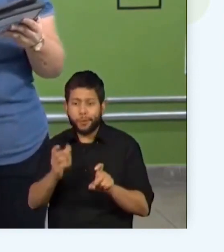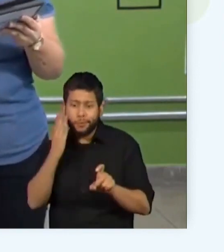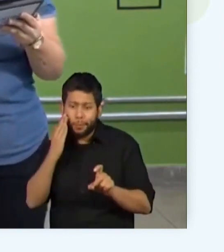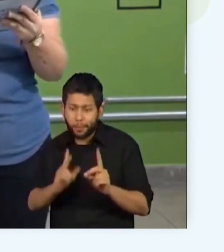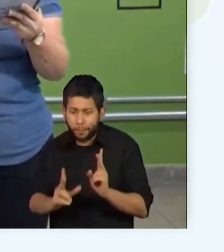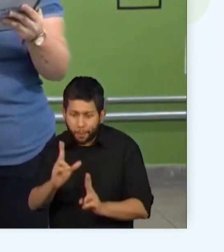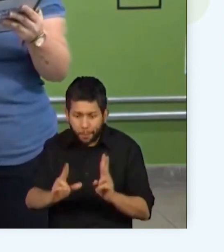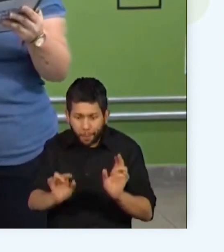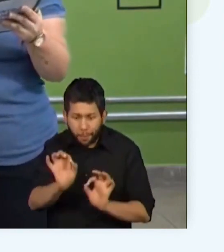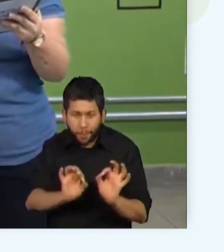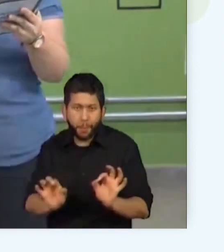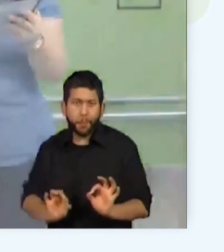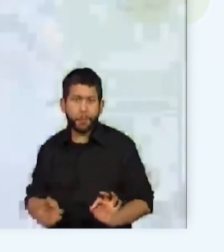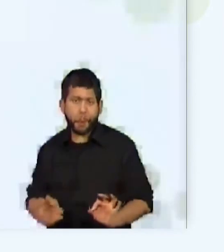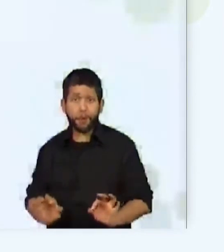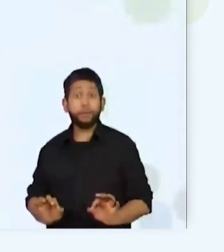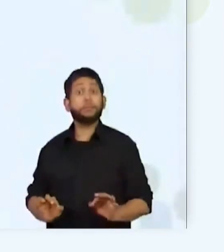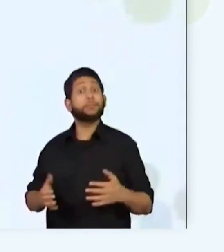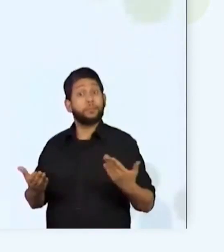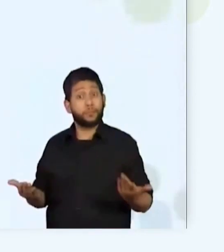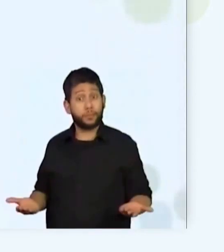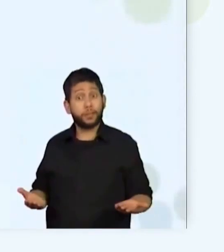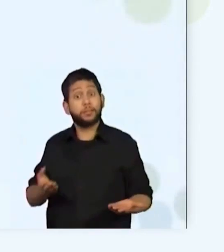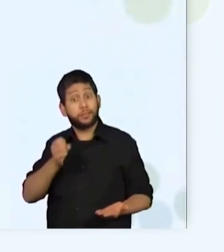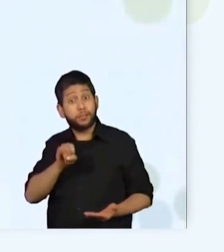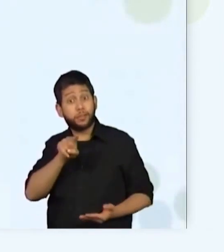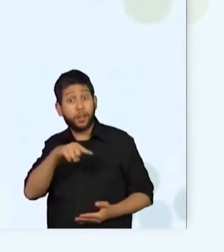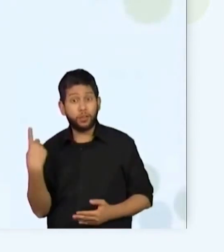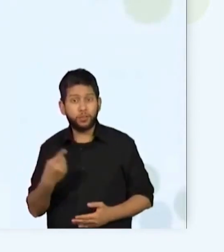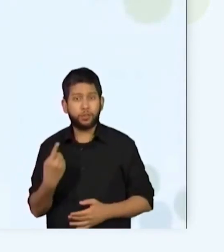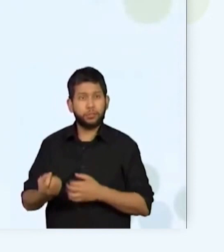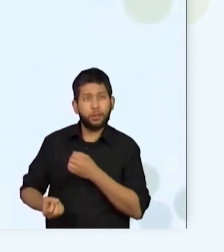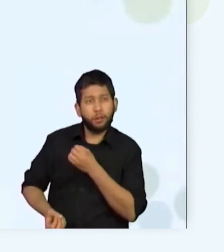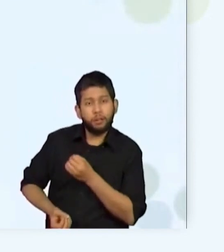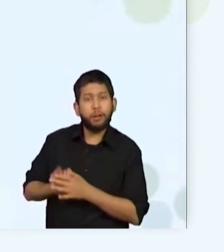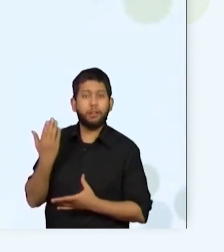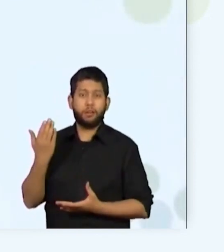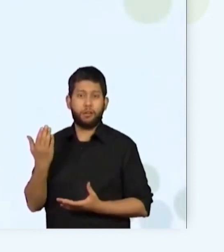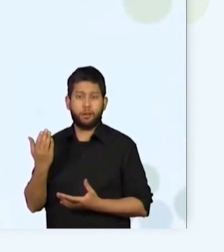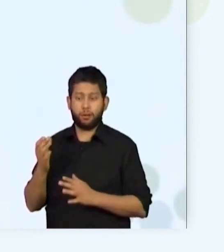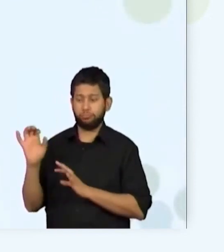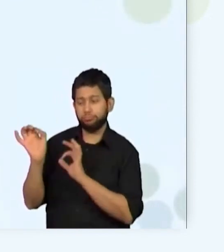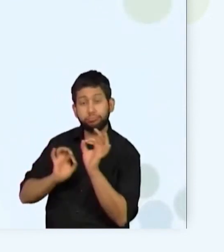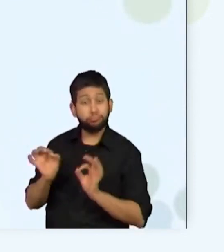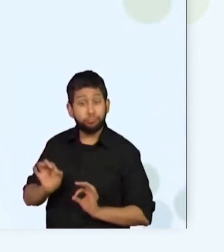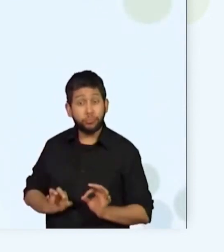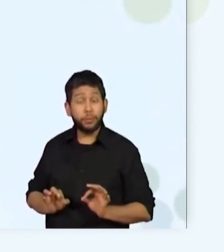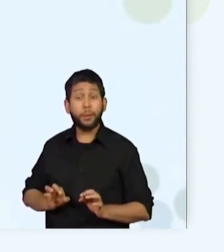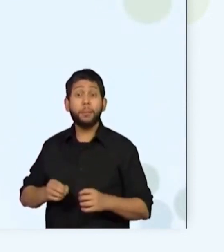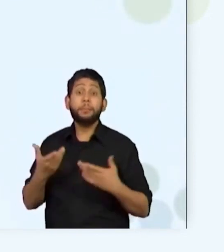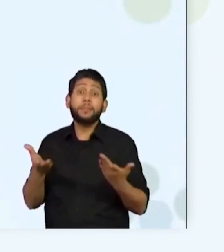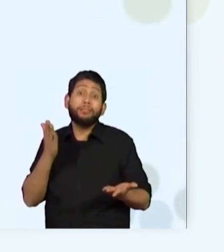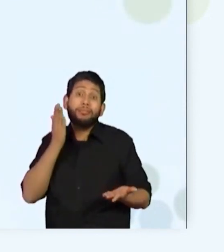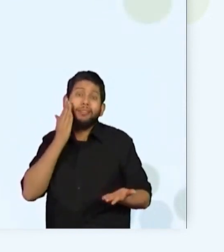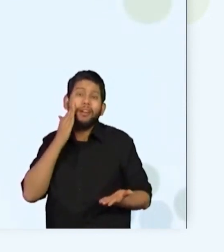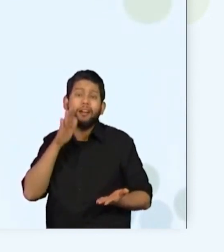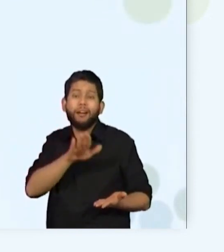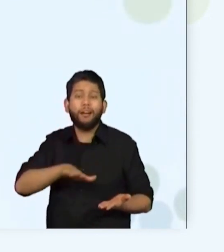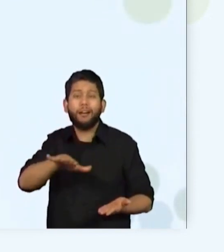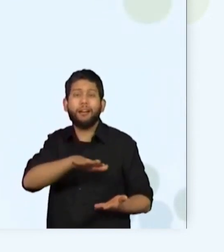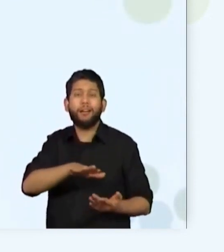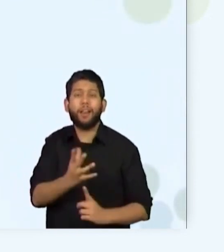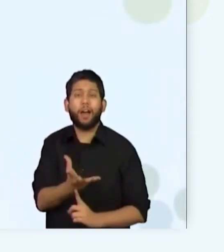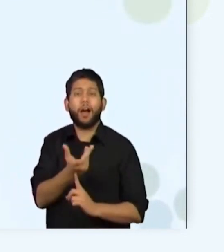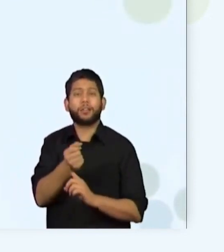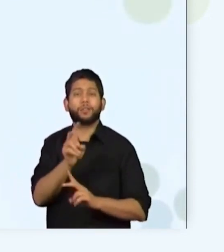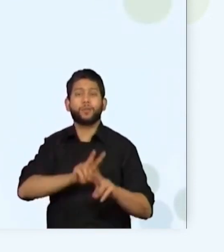essas pessoas. Então, através da criação e produção do calendário, os estudantes entram em contato com o mundo das artes visuais,